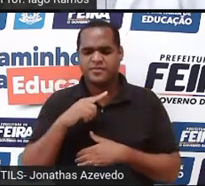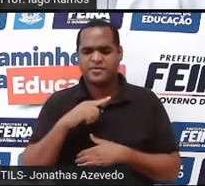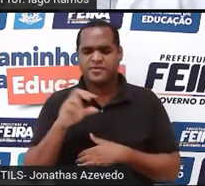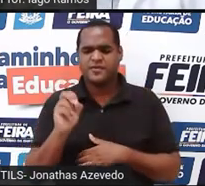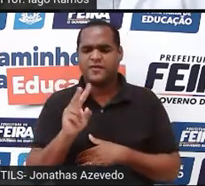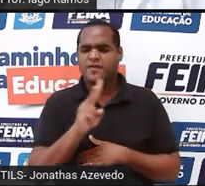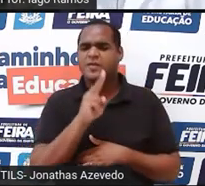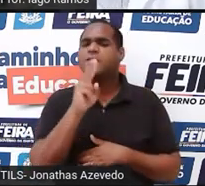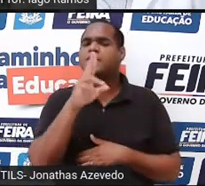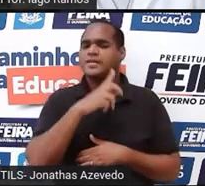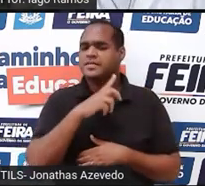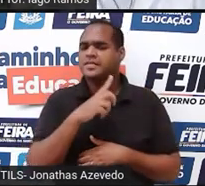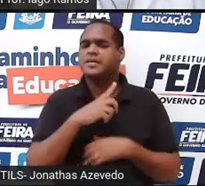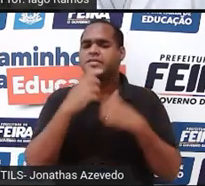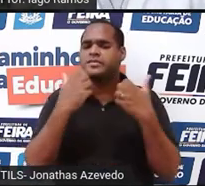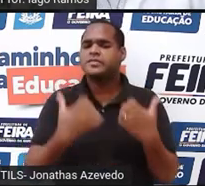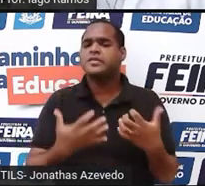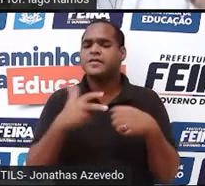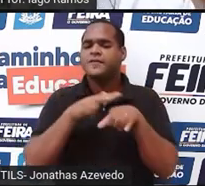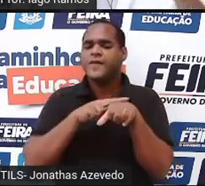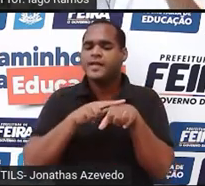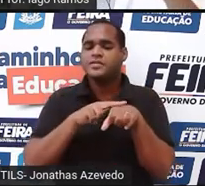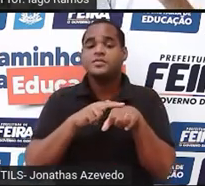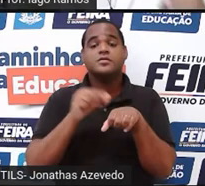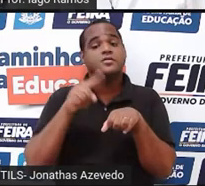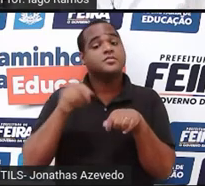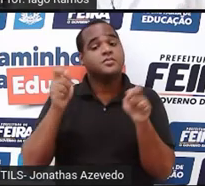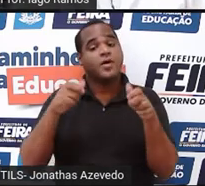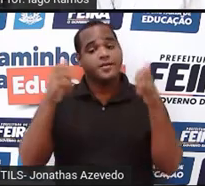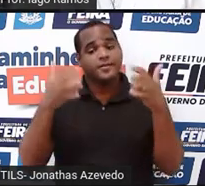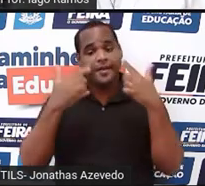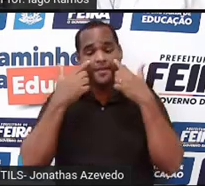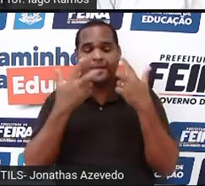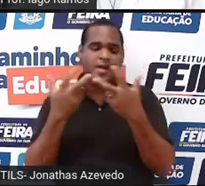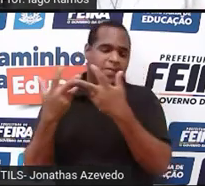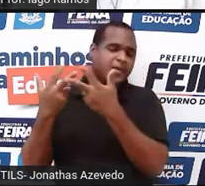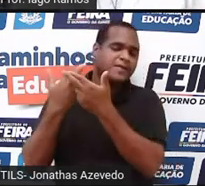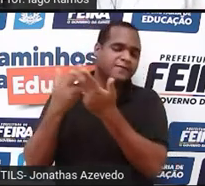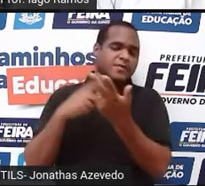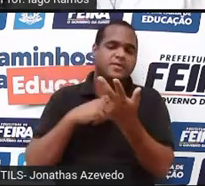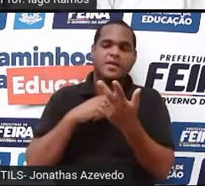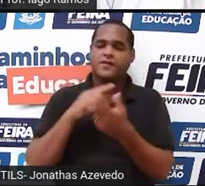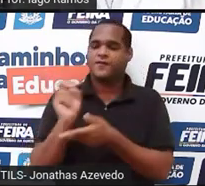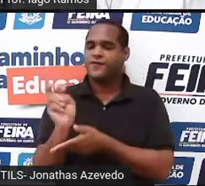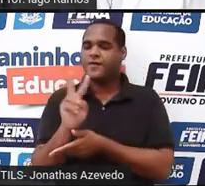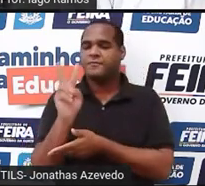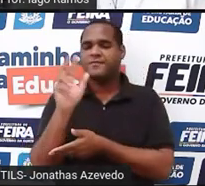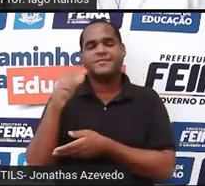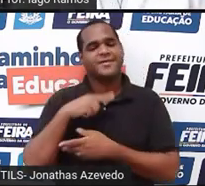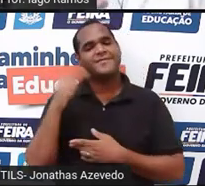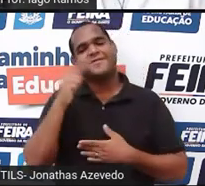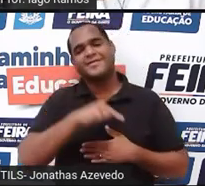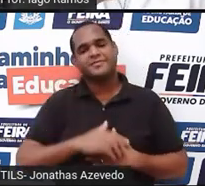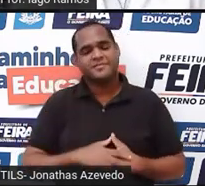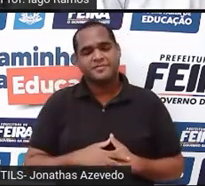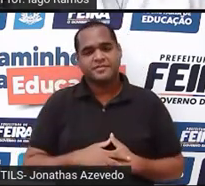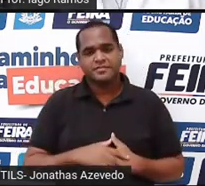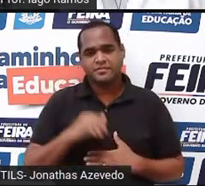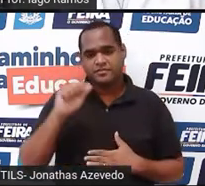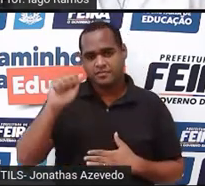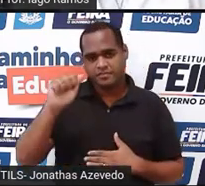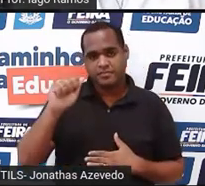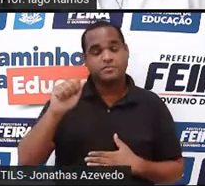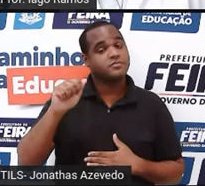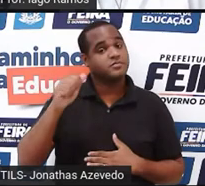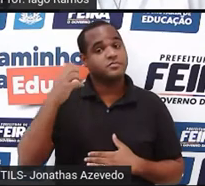eu tô grifando em verde e aí eu vou perceber o que é que tá acontecendo esses valores com esses valores Tá bom então ali na letra A